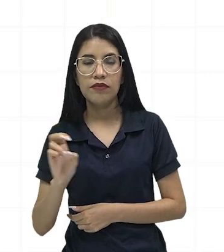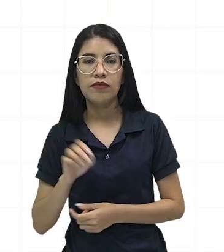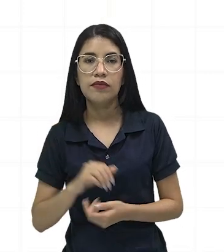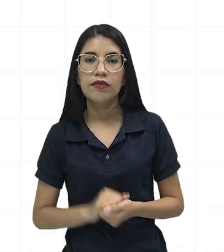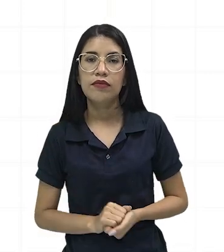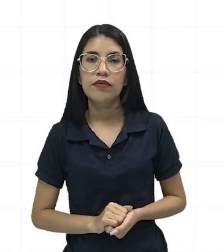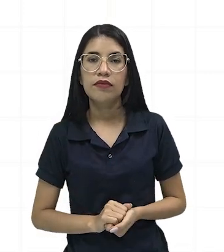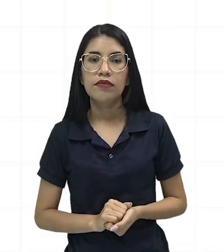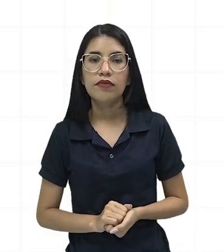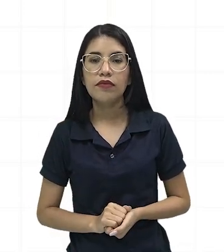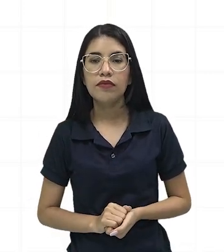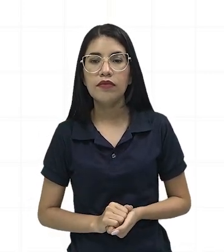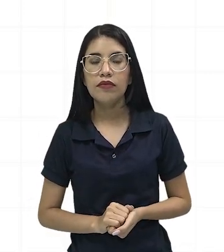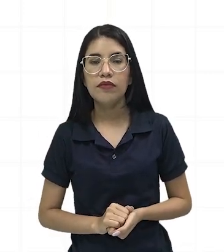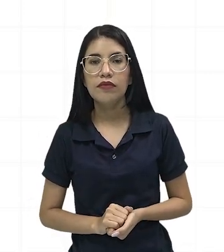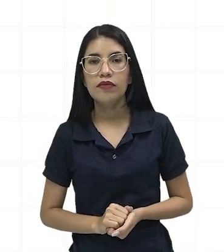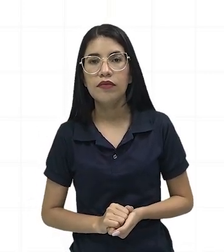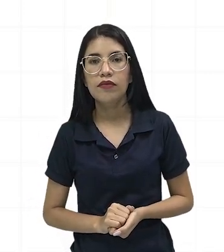Muito bem.